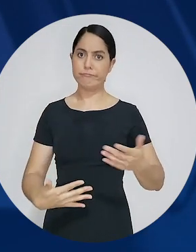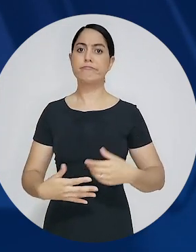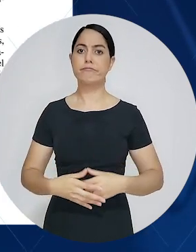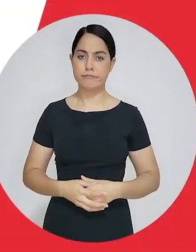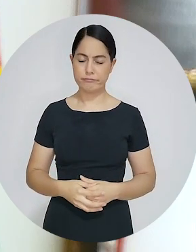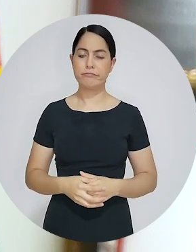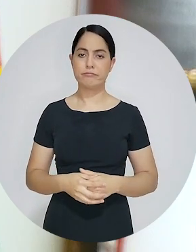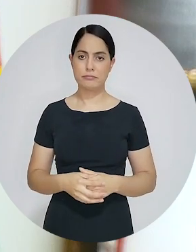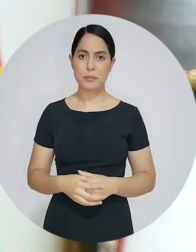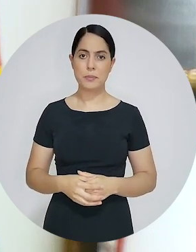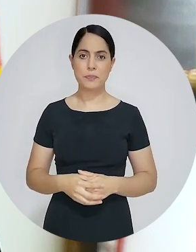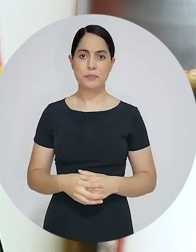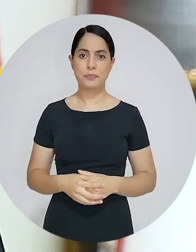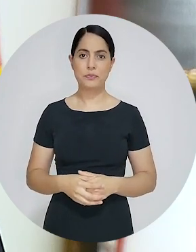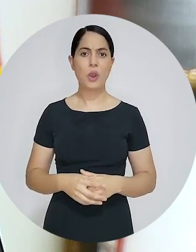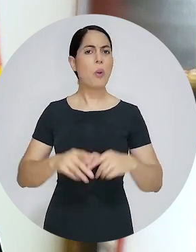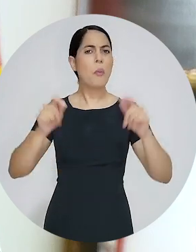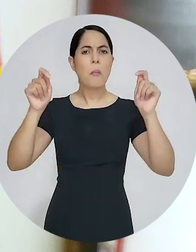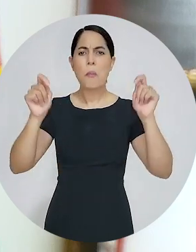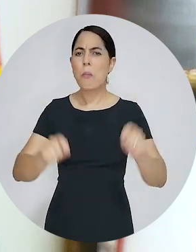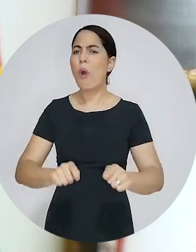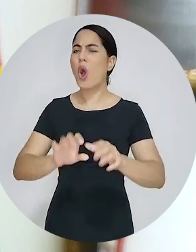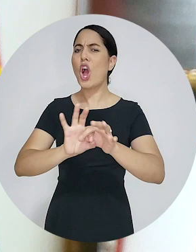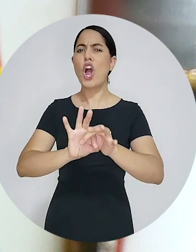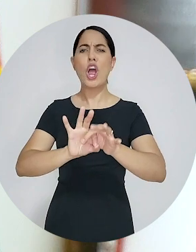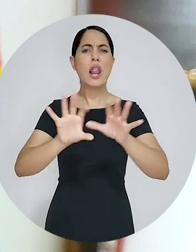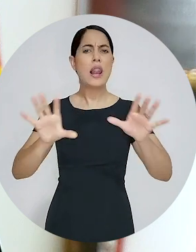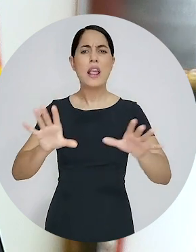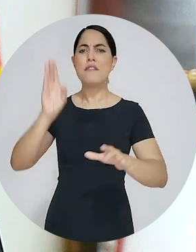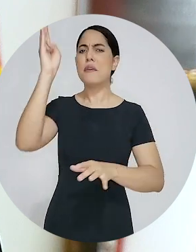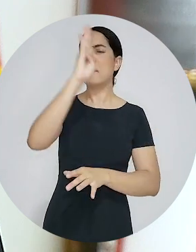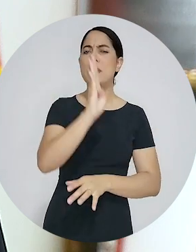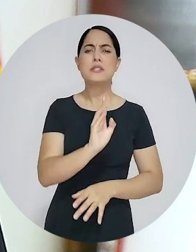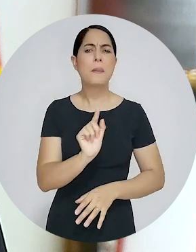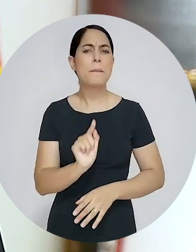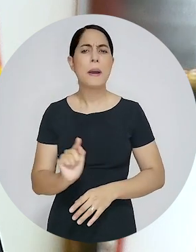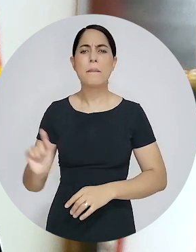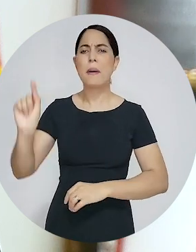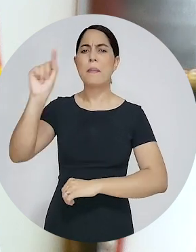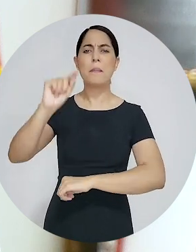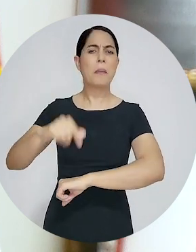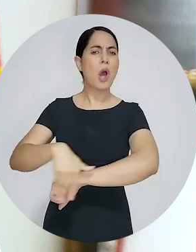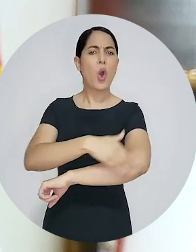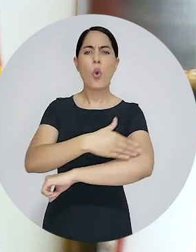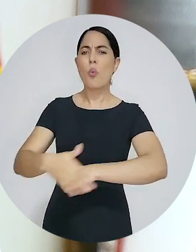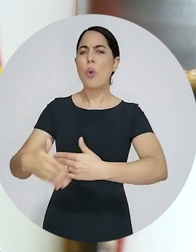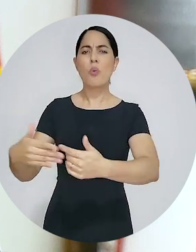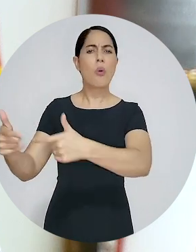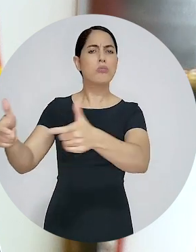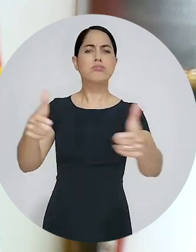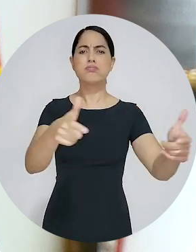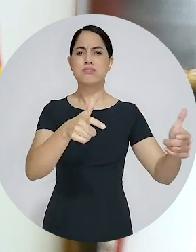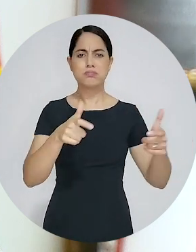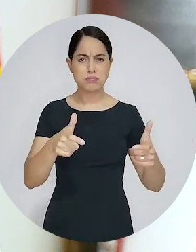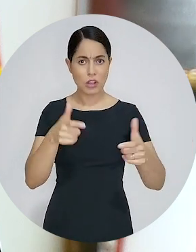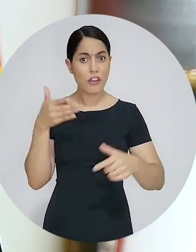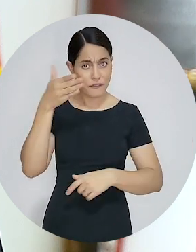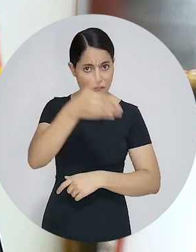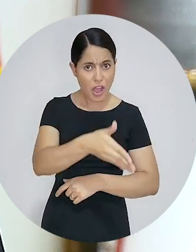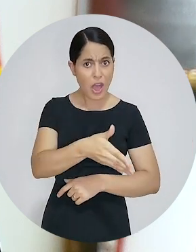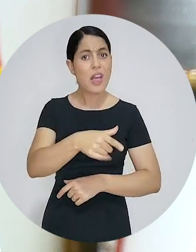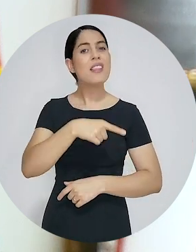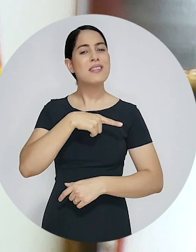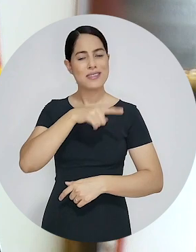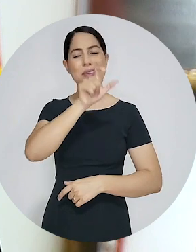documento. Basta andar em qualquer rua de qualquer cidade do Brasil. Eu duvido que você não vai encontrar